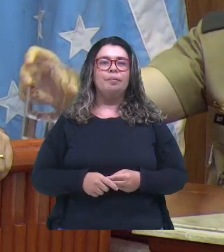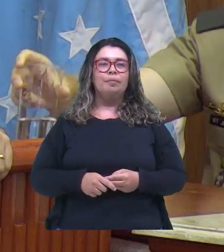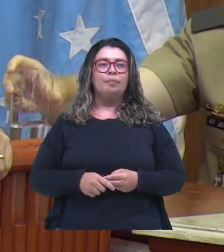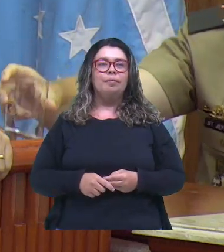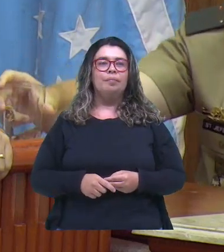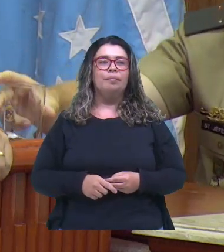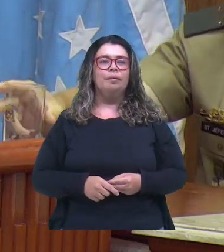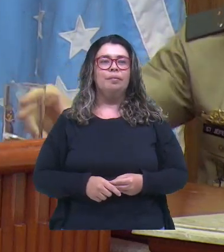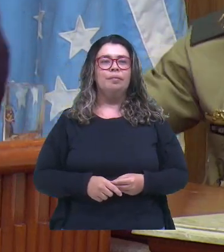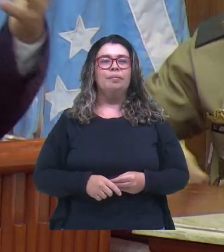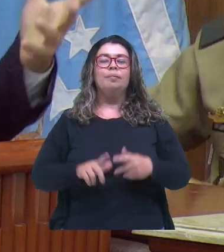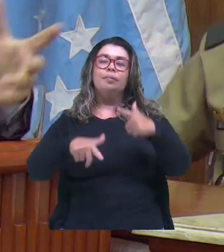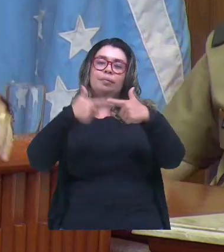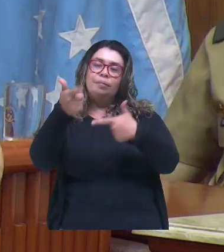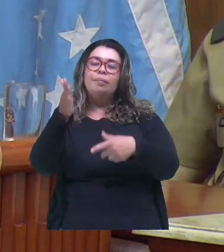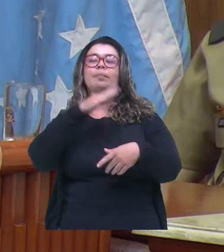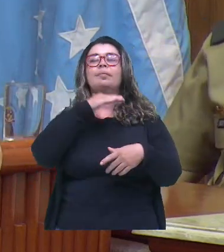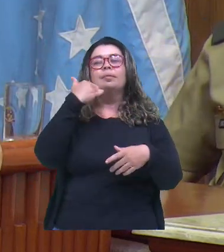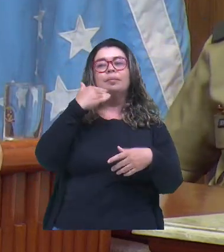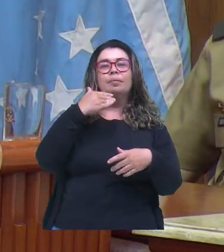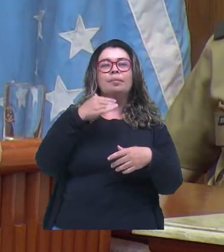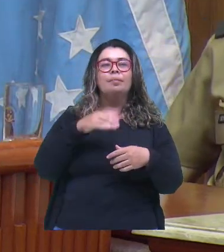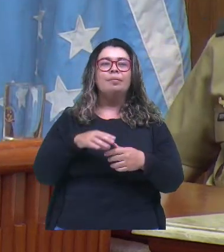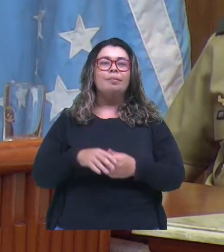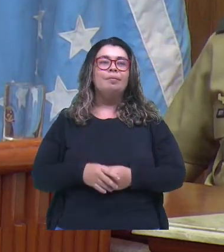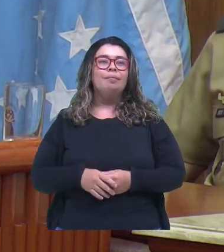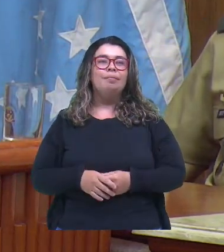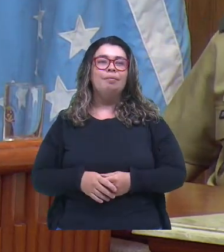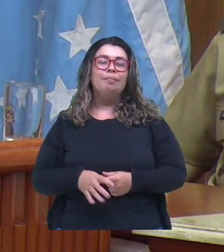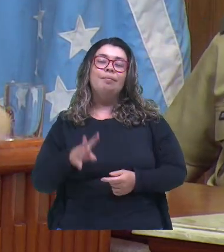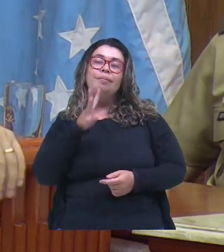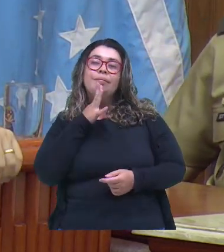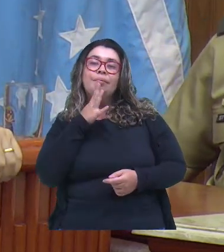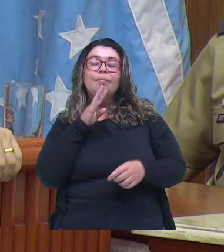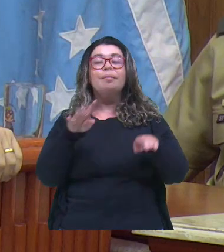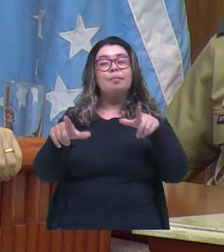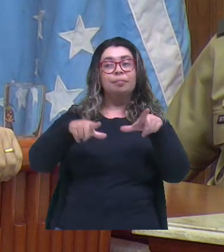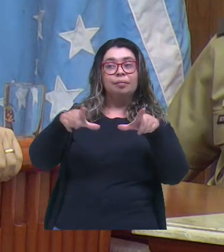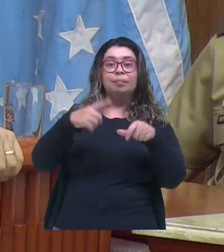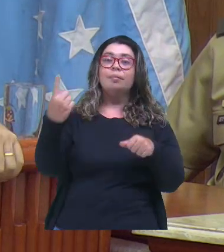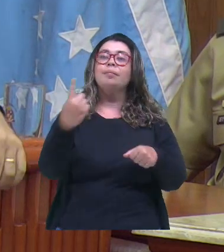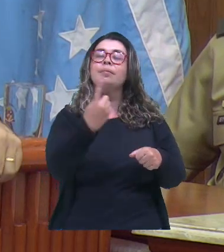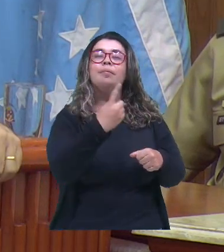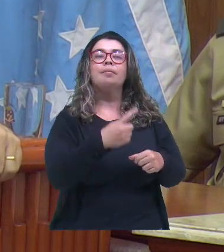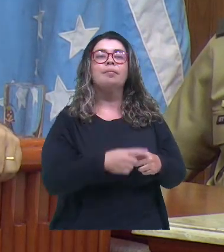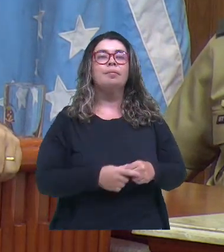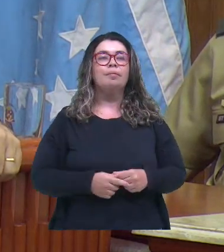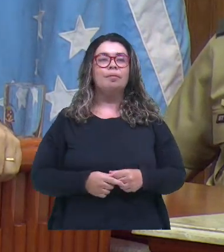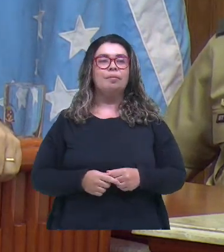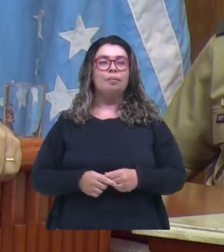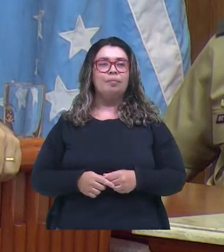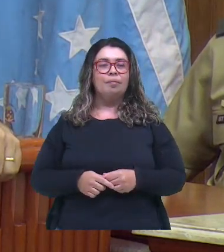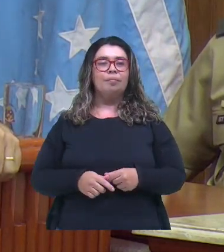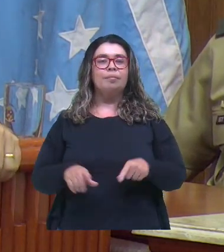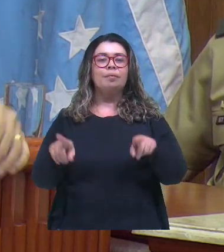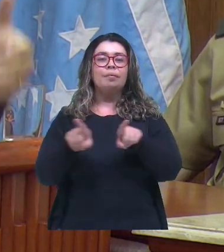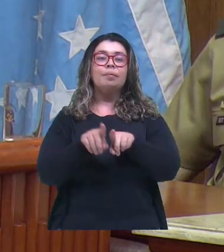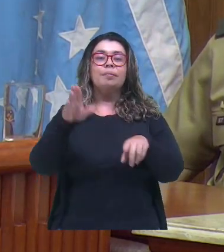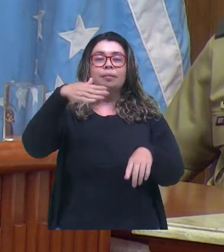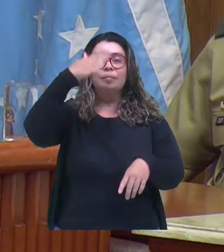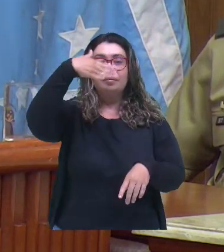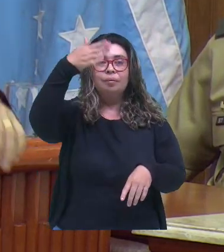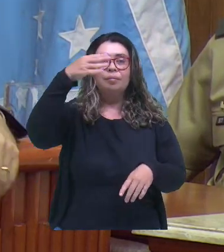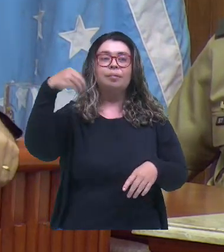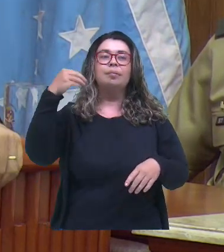postumamente, e criou-se esse problema, né, de reconhecer o trabalho de cada um dentro das suas áreas, de como homenagear. Foi quando o